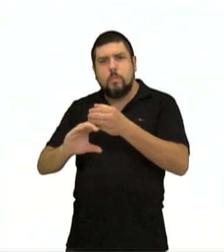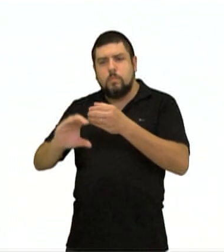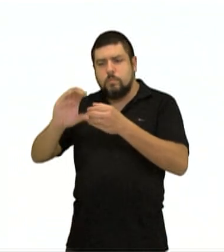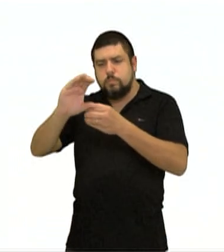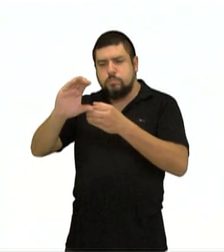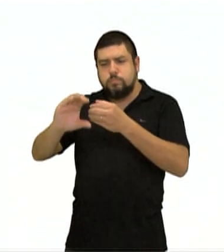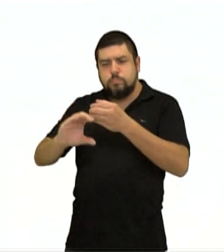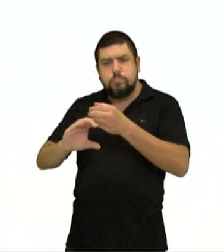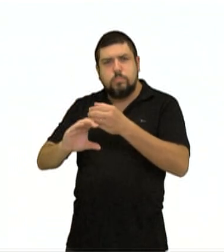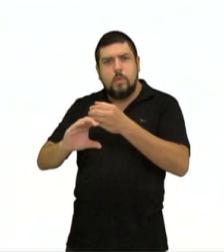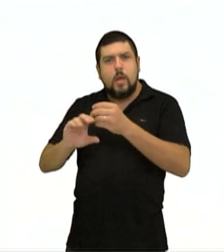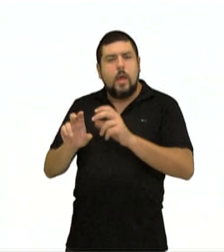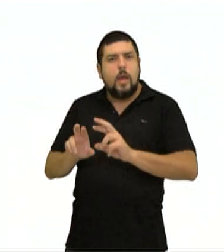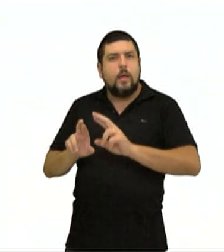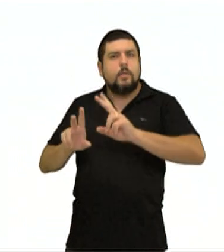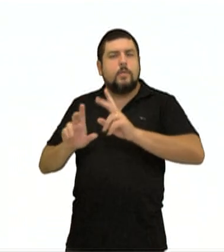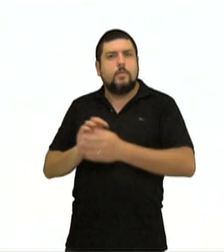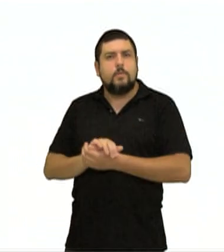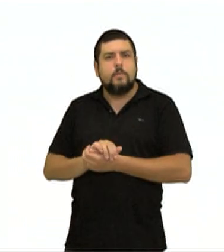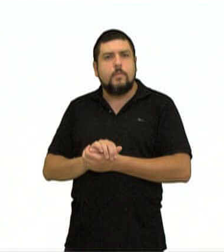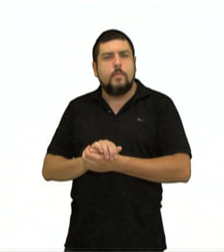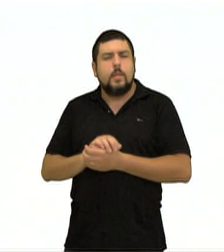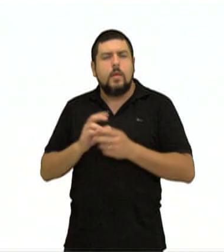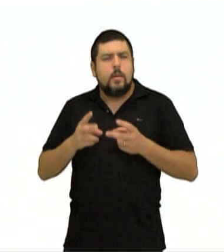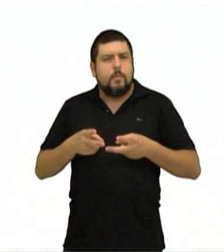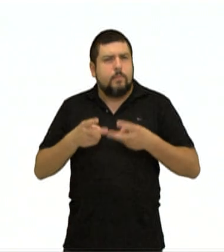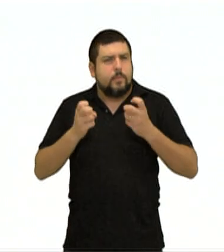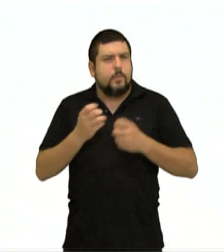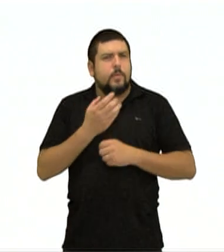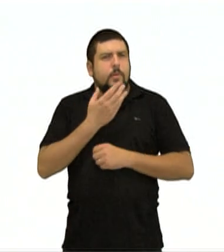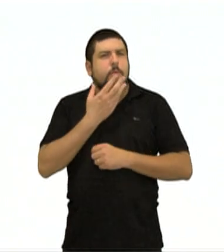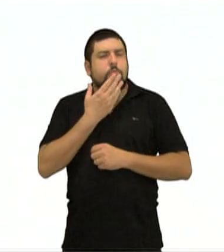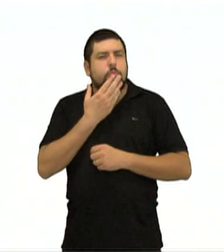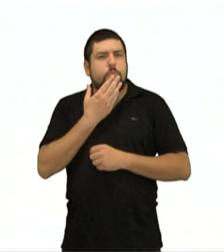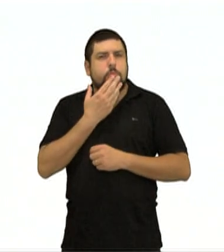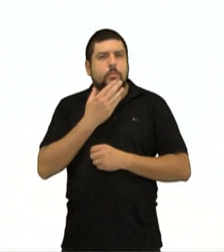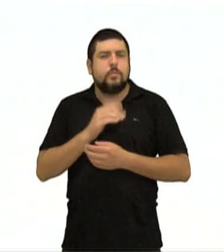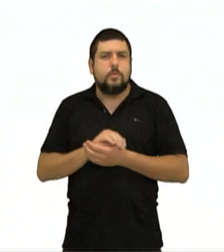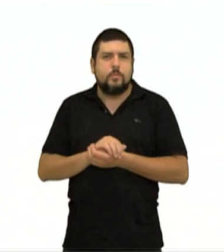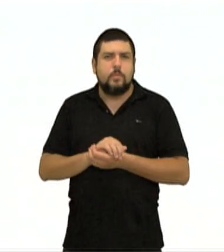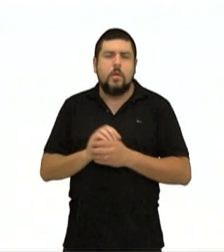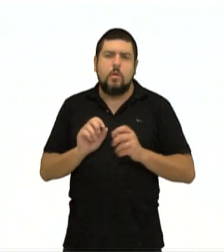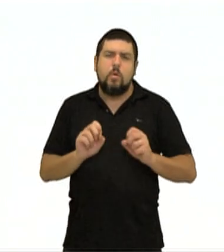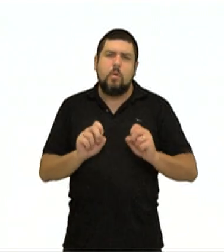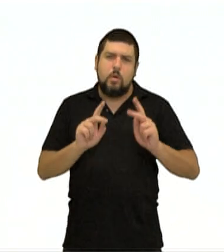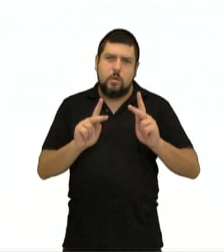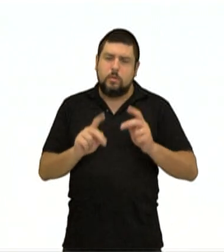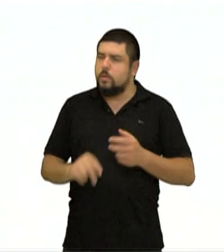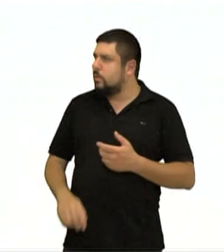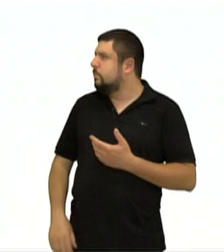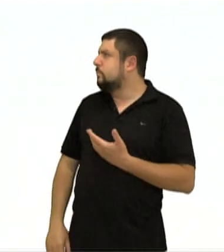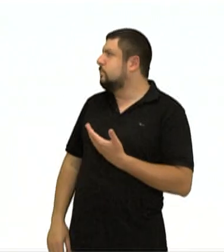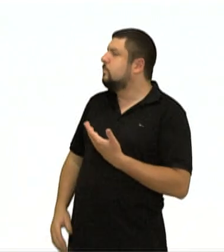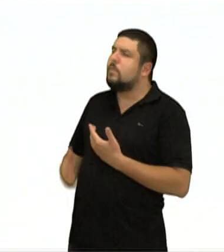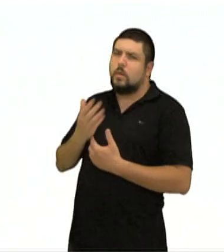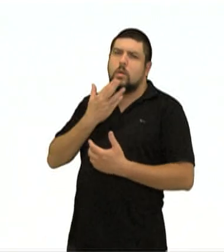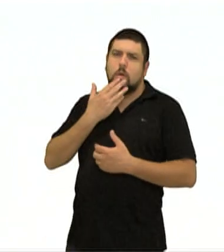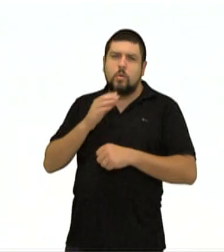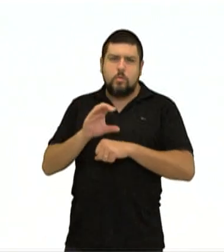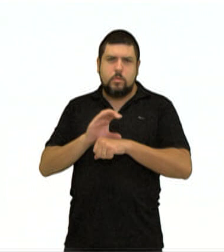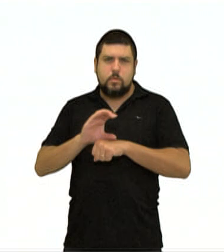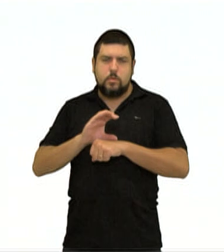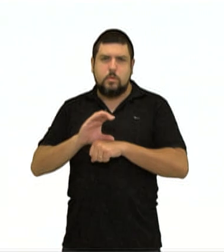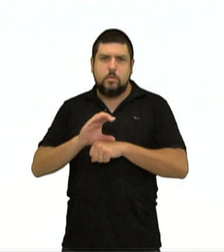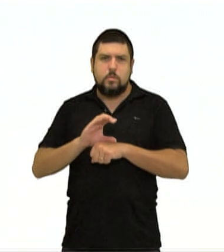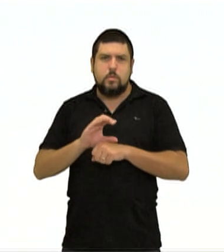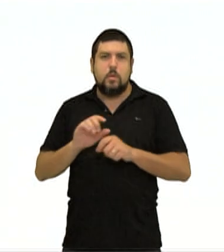diferentes. Reparem na coloração. Embora essa imagem esteja em uma escala de cinza, nós percebemos que nós temos